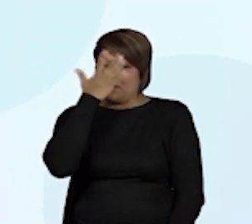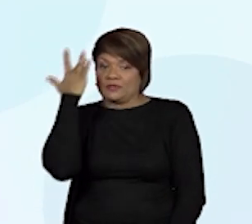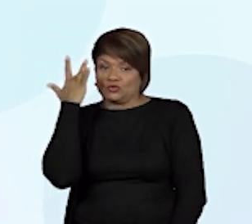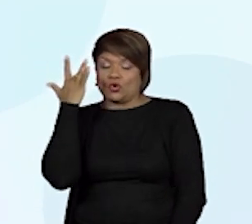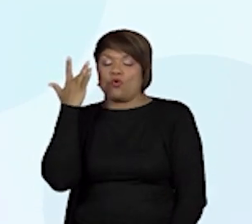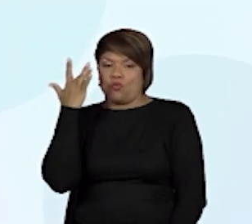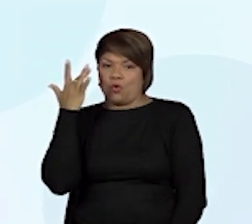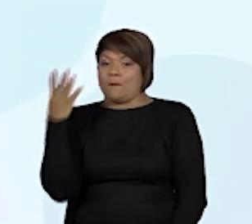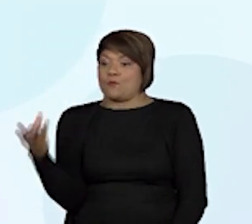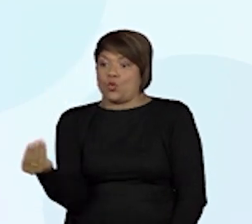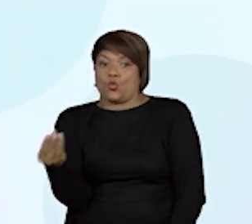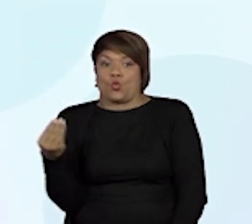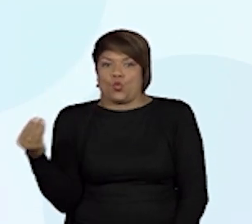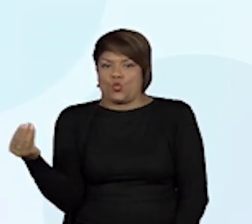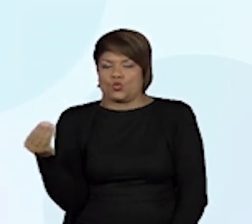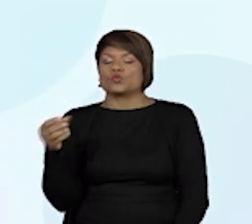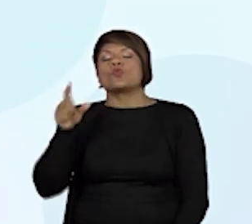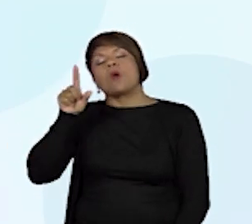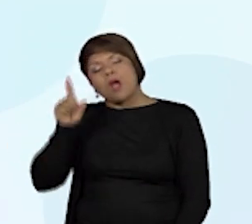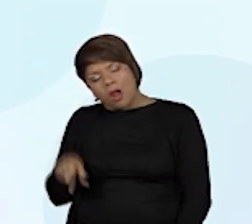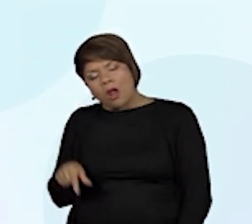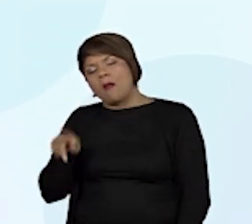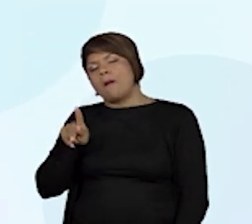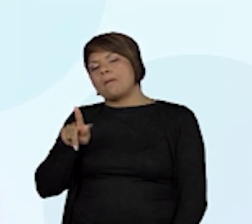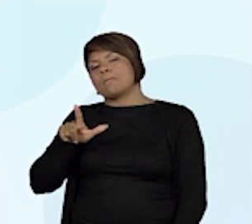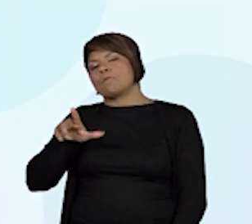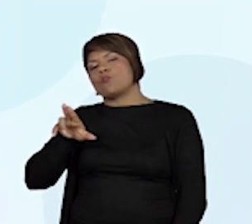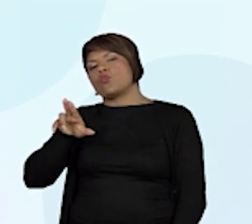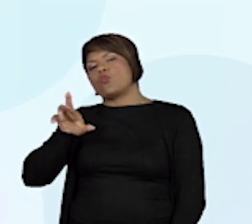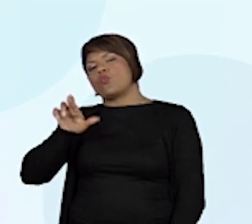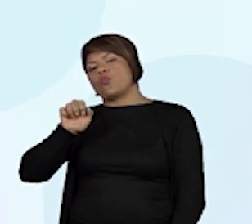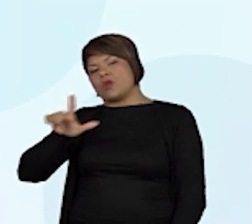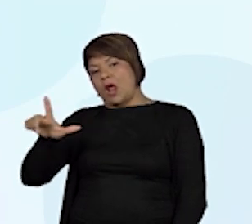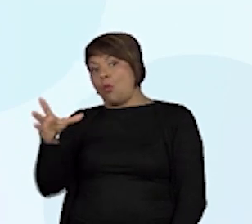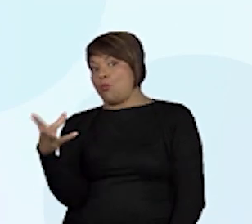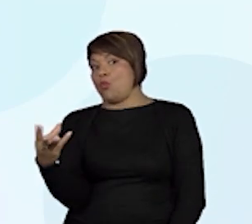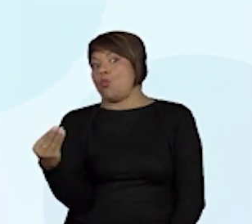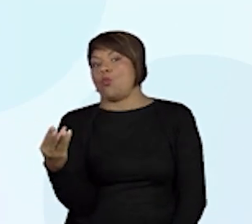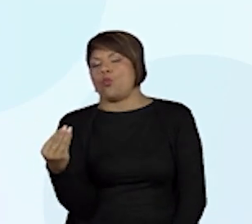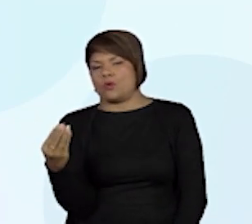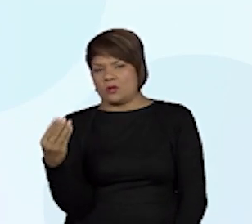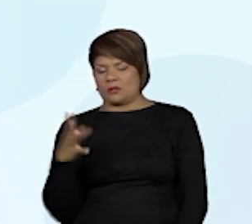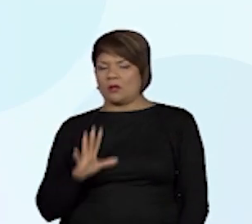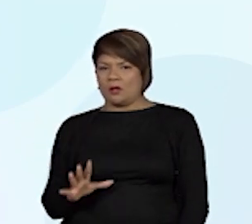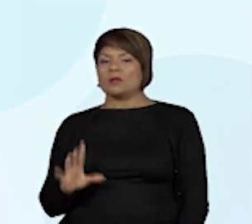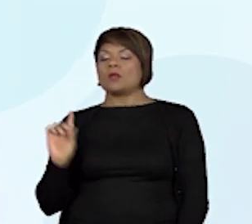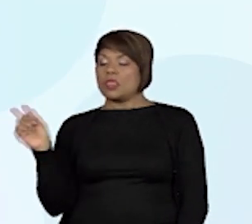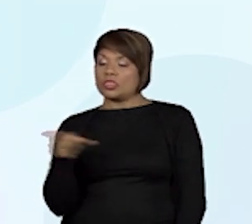plural, que entra nessa frase do nós nos divertimos muito.